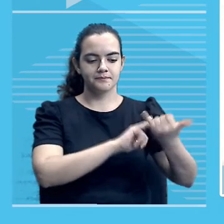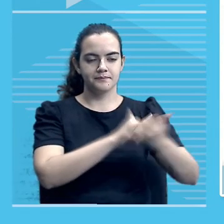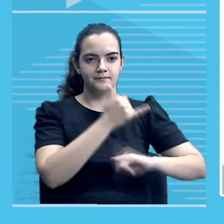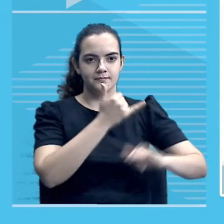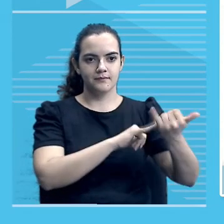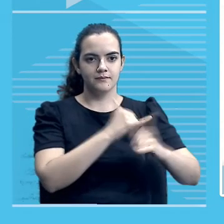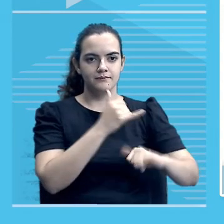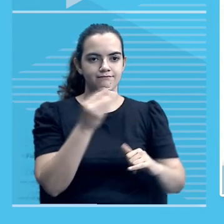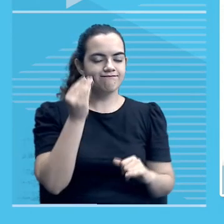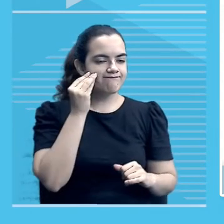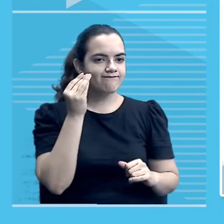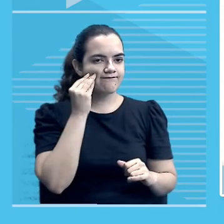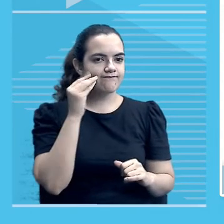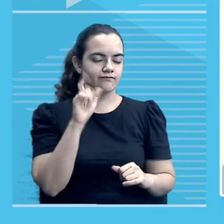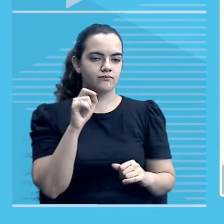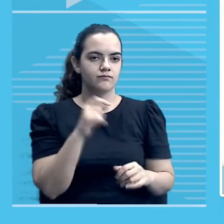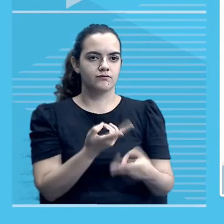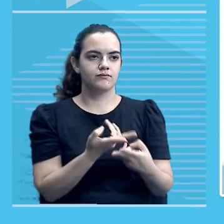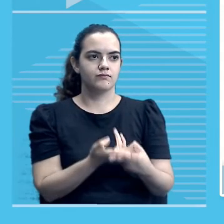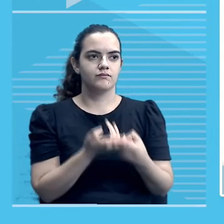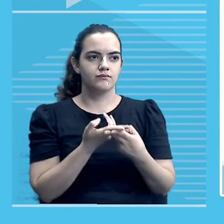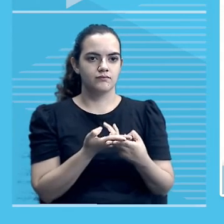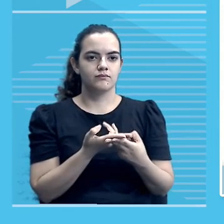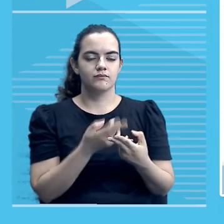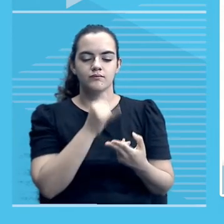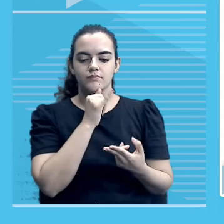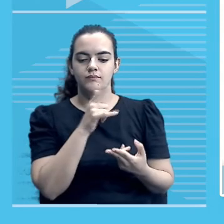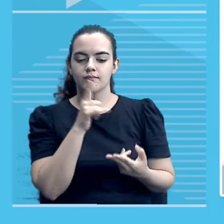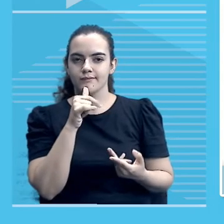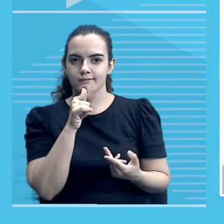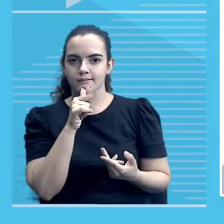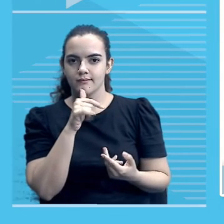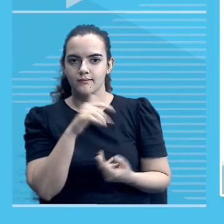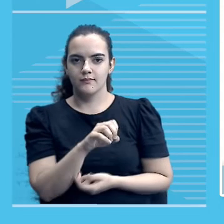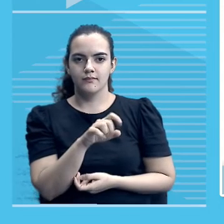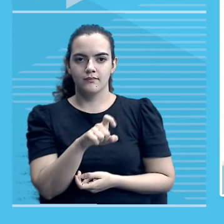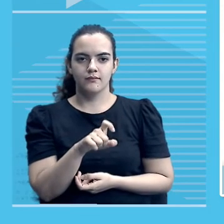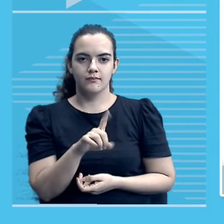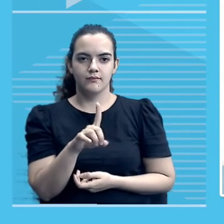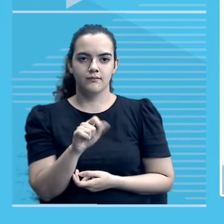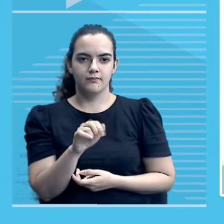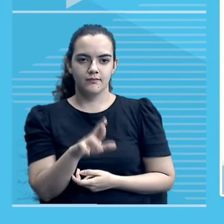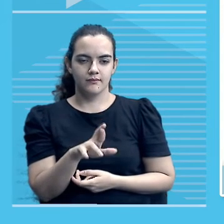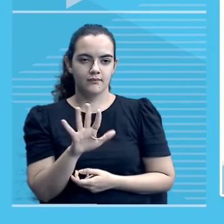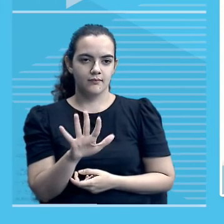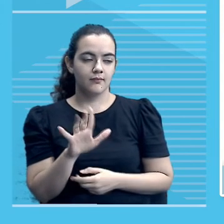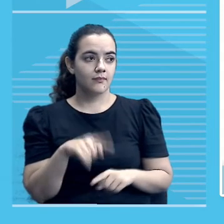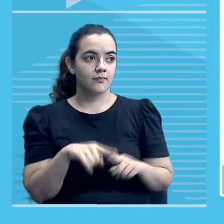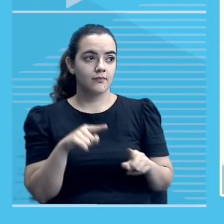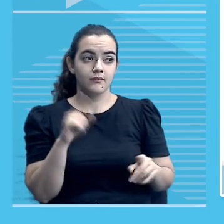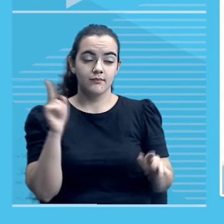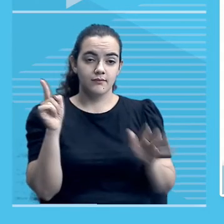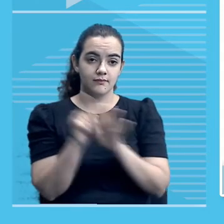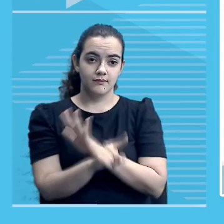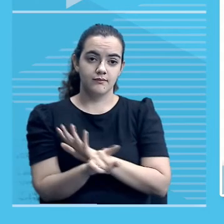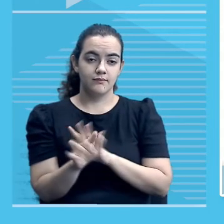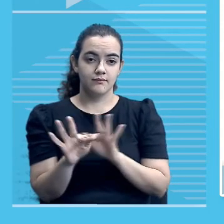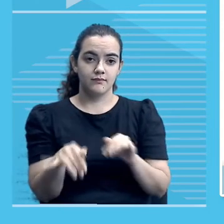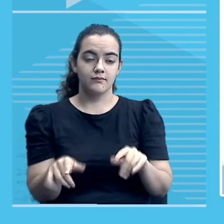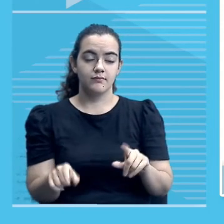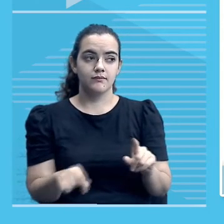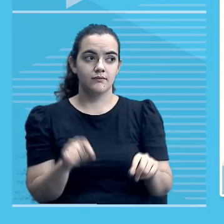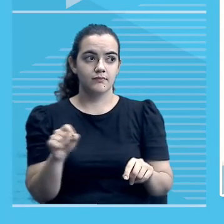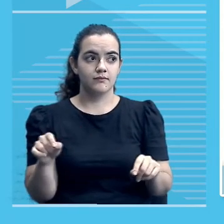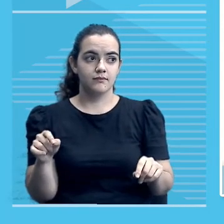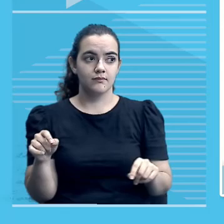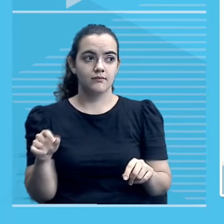água, certo? Na verdade, ele quer saber o seguinte, o sal de manganês, pessoal. Formado. O sal de manganês foi esse,